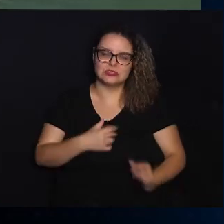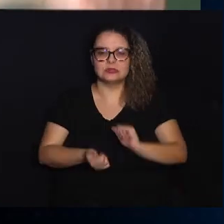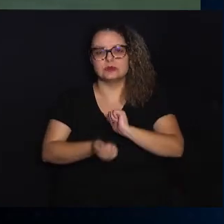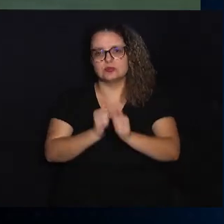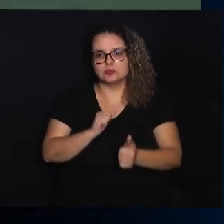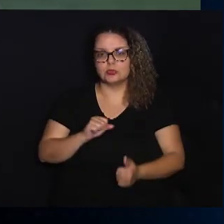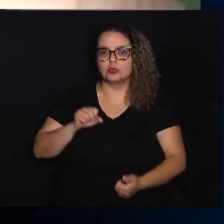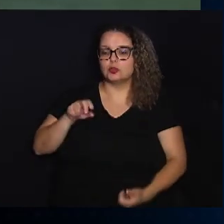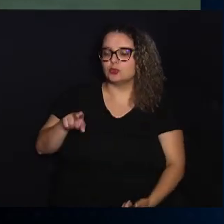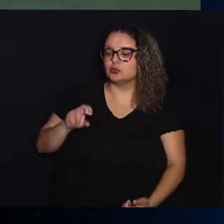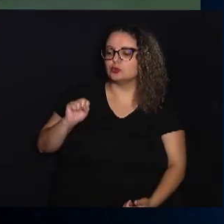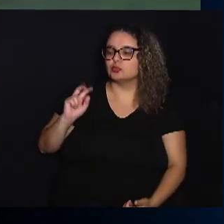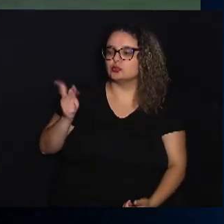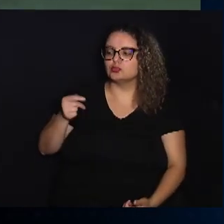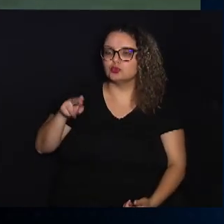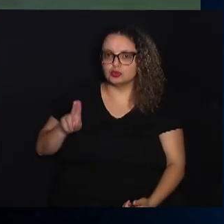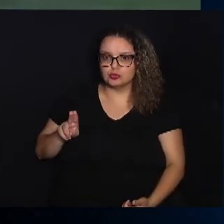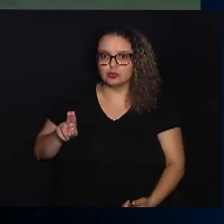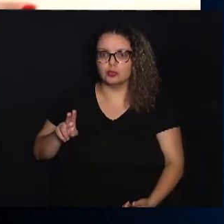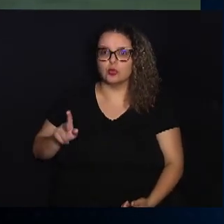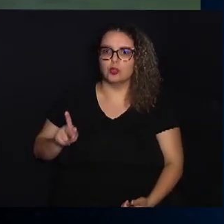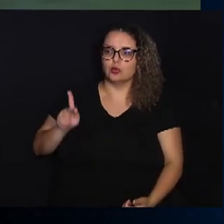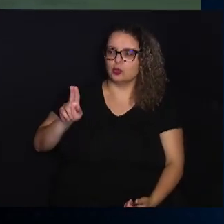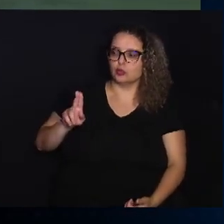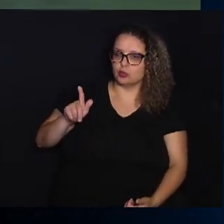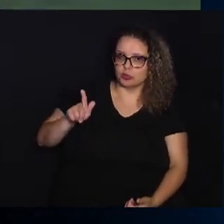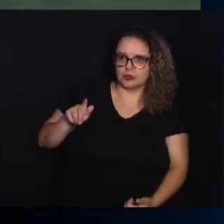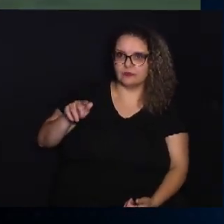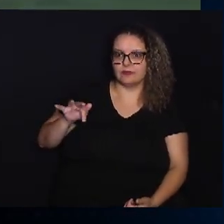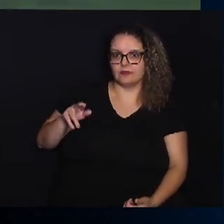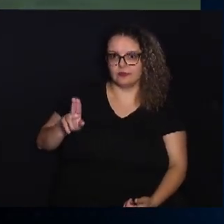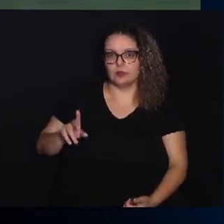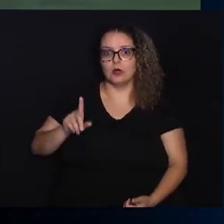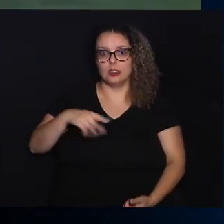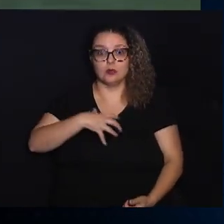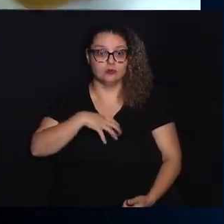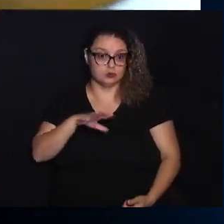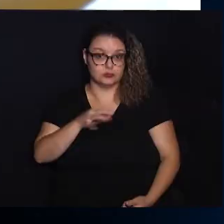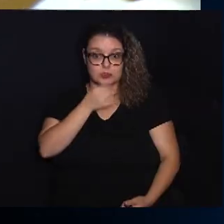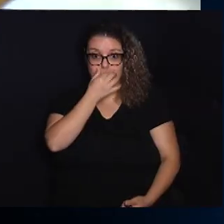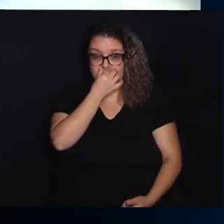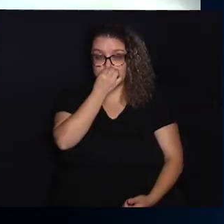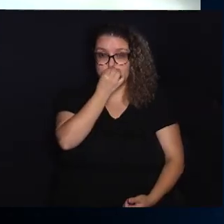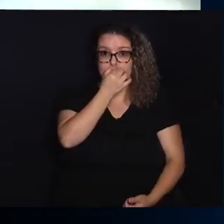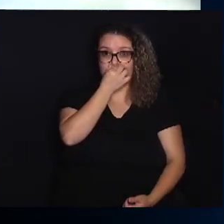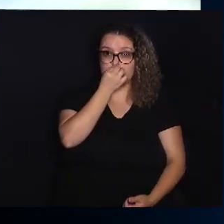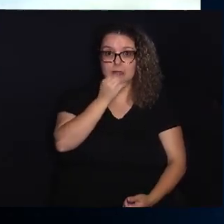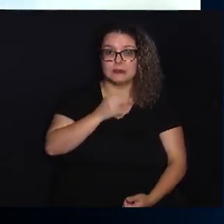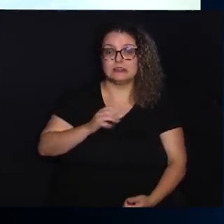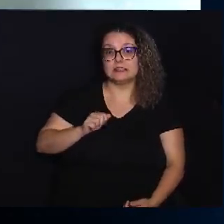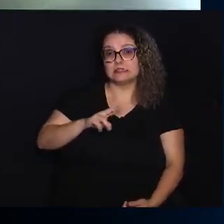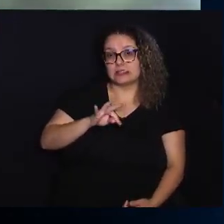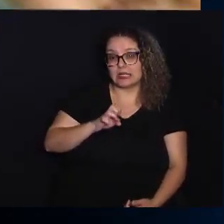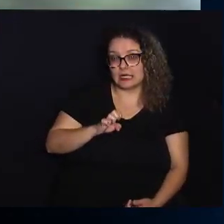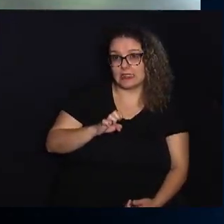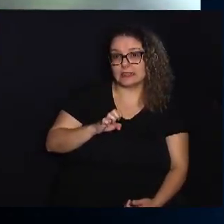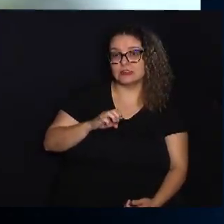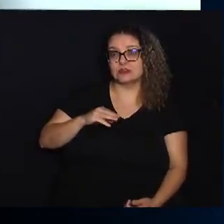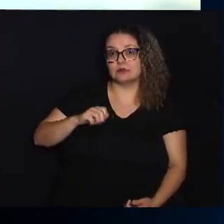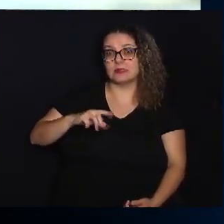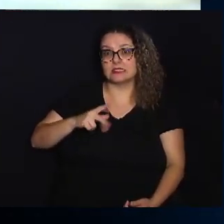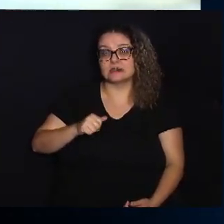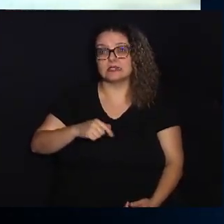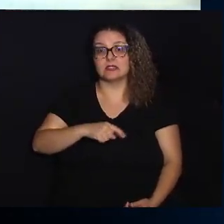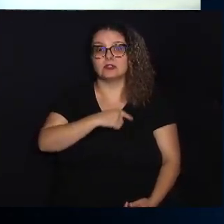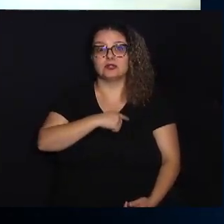versão esportiva do Wushu Kung Fu. É uma modalidade, né, que deriva dessa arte